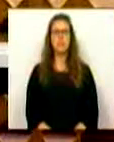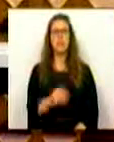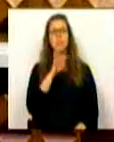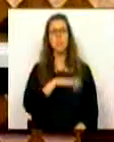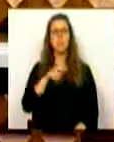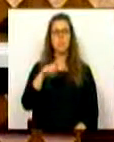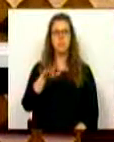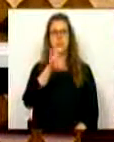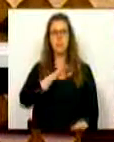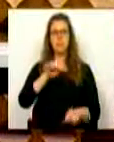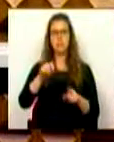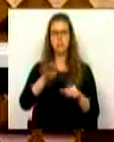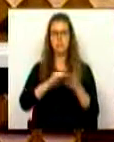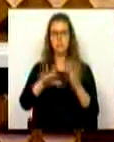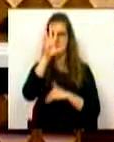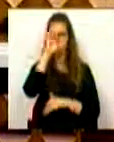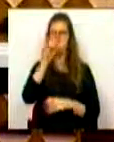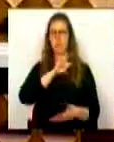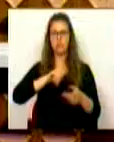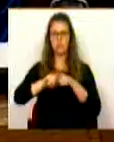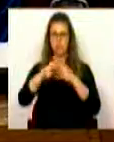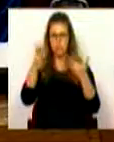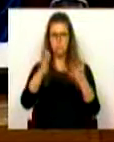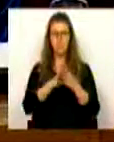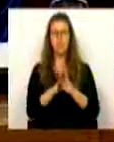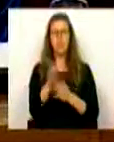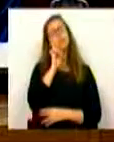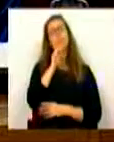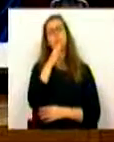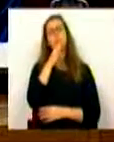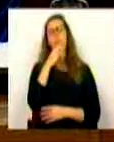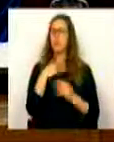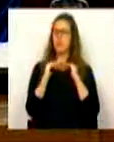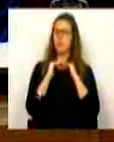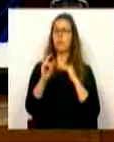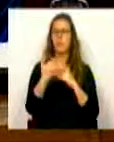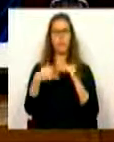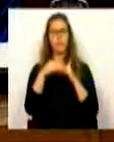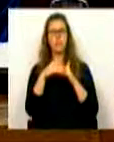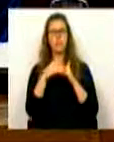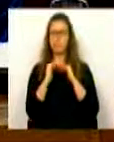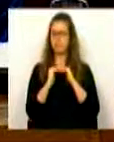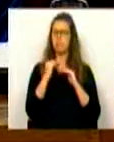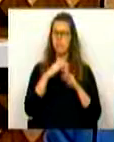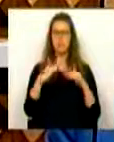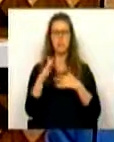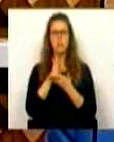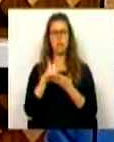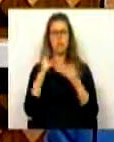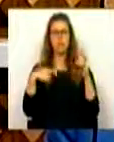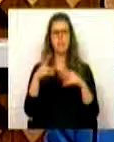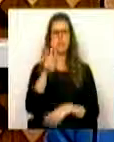Sr. Presidente, Srs. Secretários de Estado, Srs. e Srs. Deputados, importa referir que a estabilização e o reforço da solidez do setor financeiro